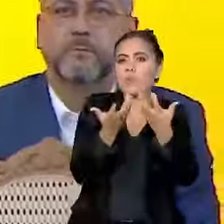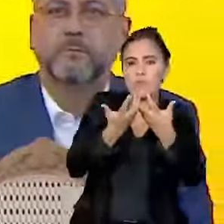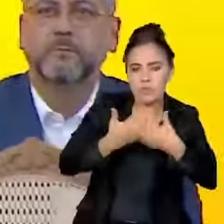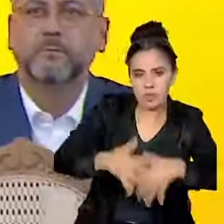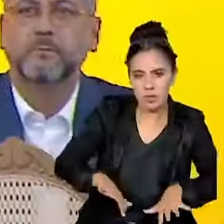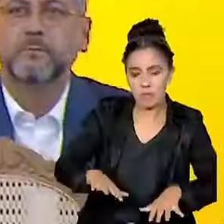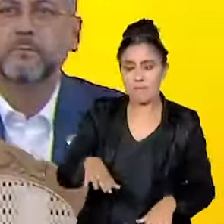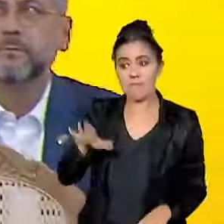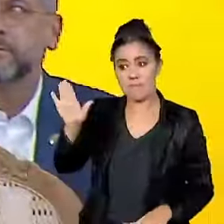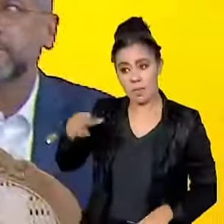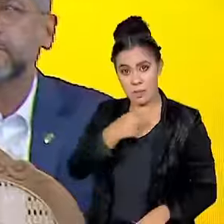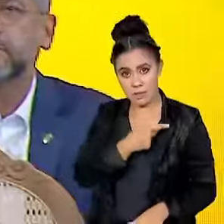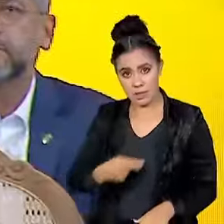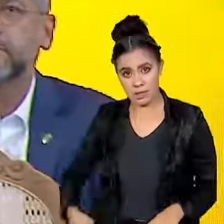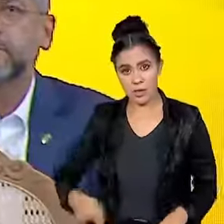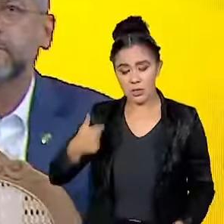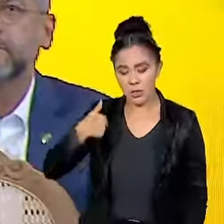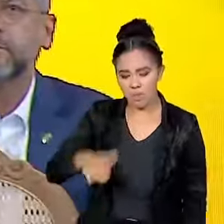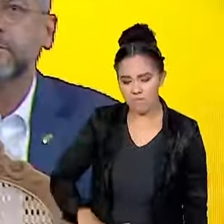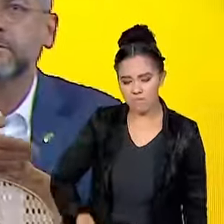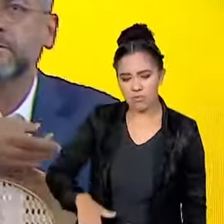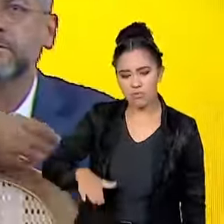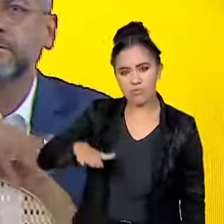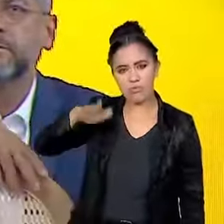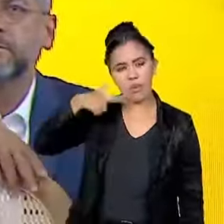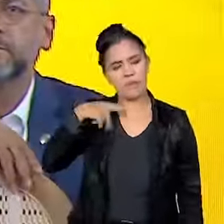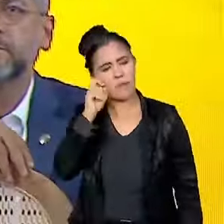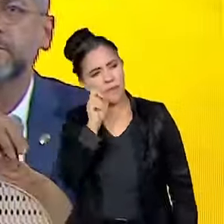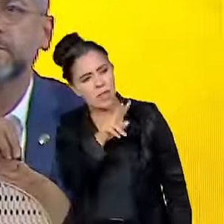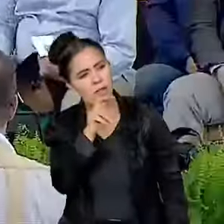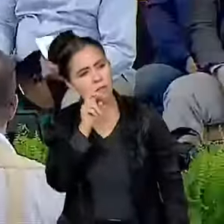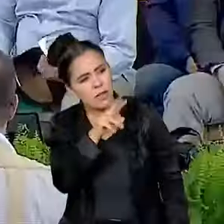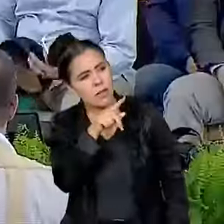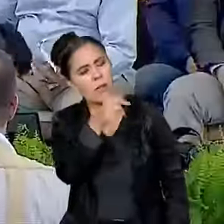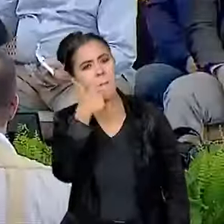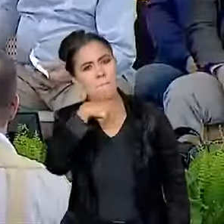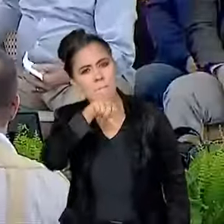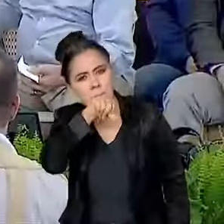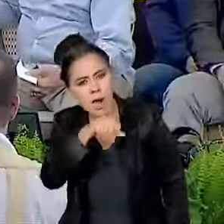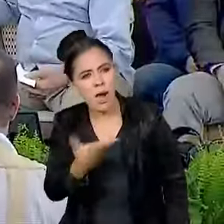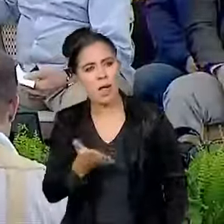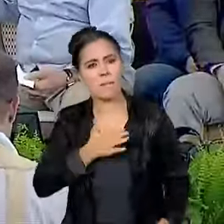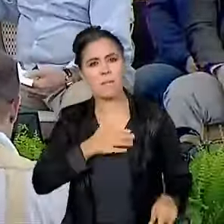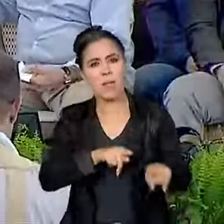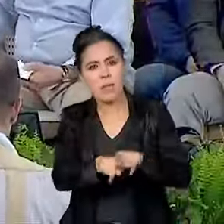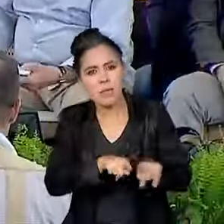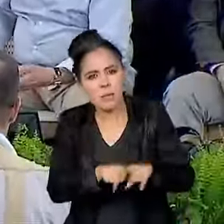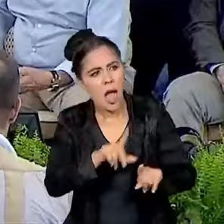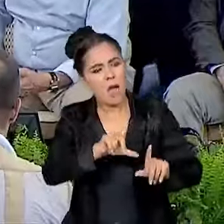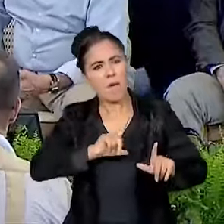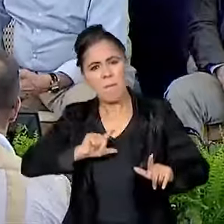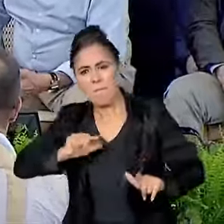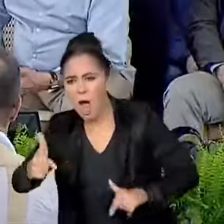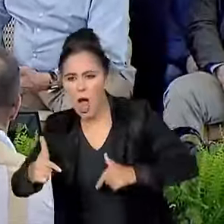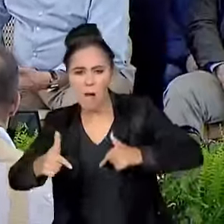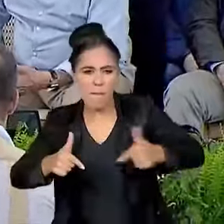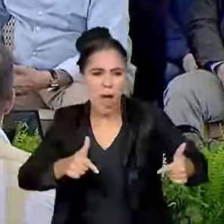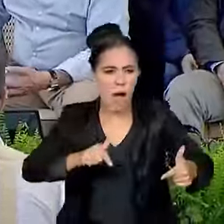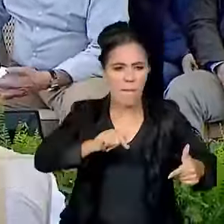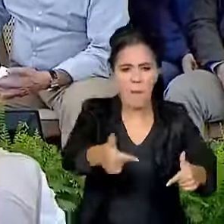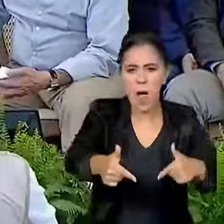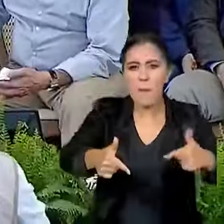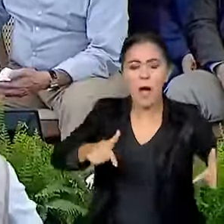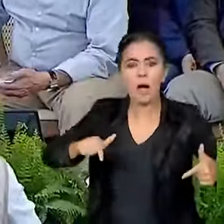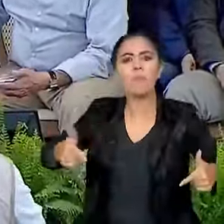cresci, presidente, vendo a minha mãe e a minha irmã lutando contra tudo que é corpo que era tombado na maré. E eu